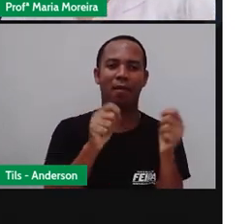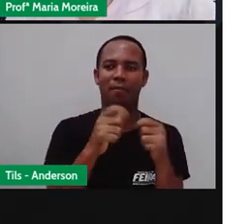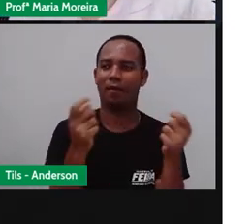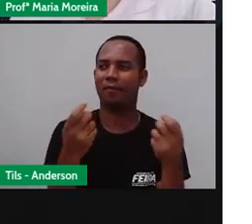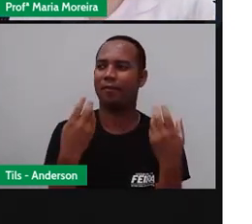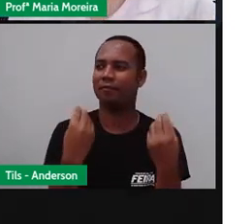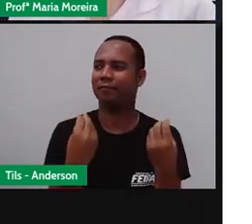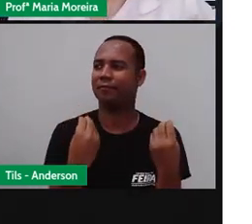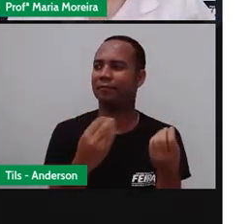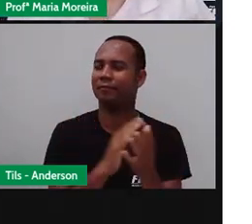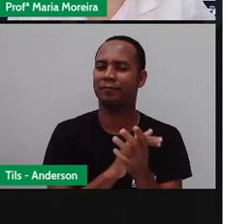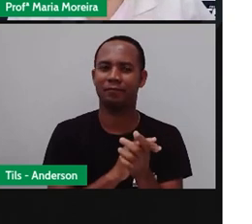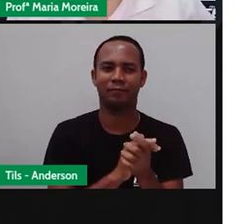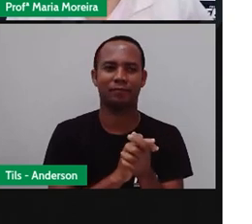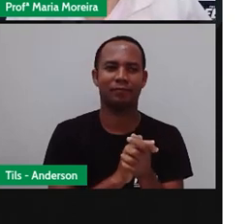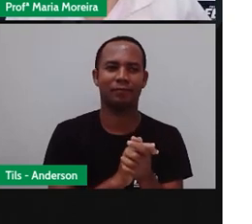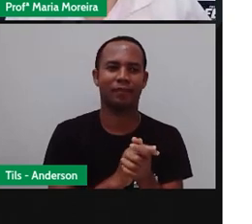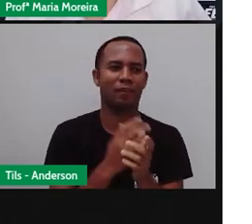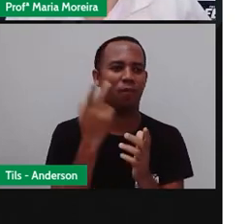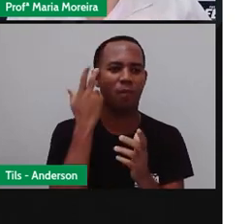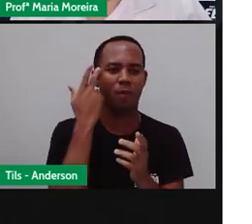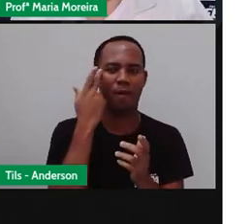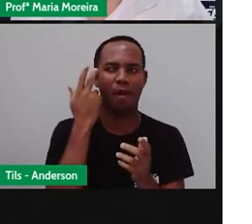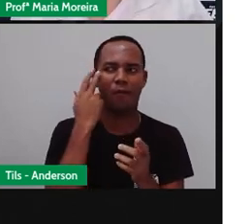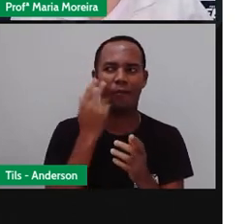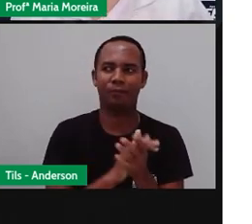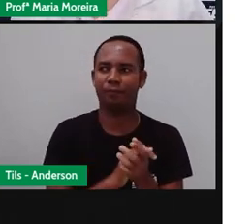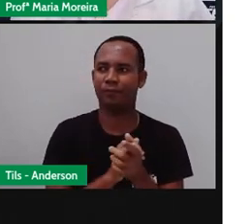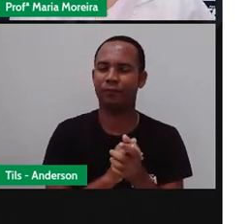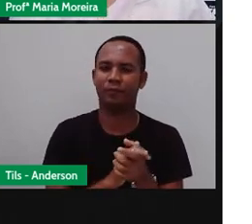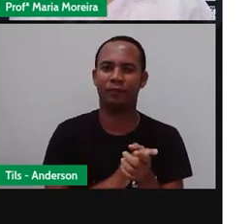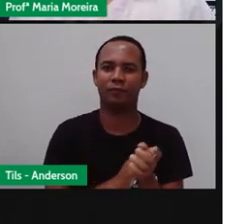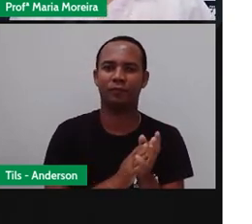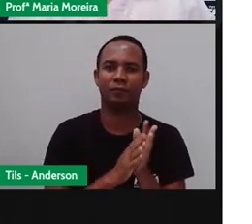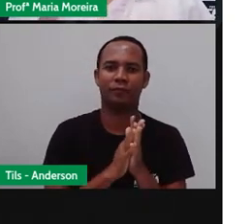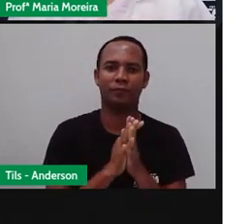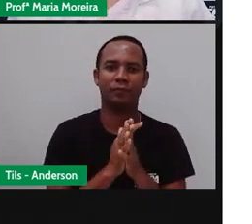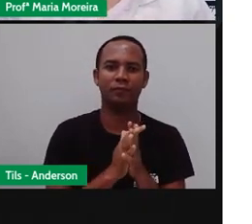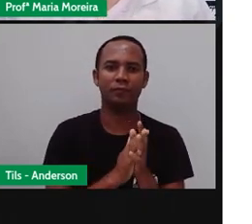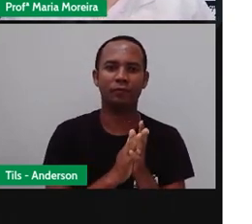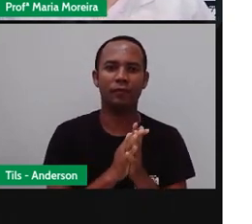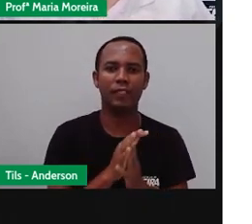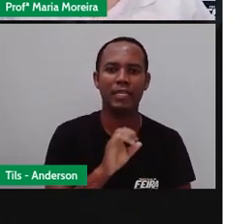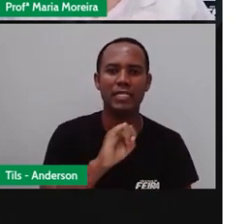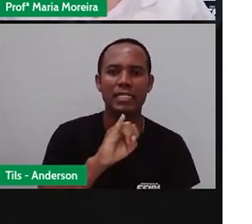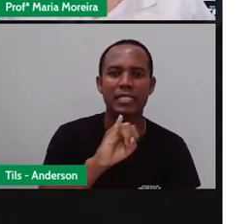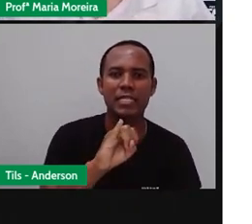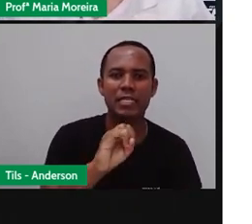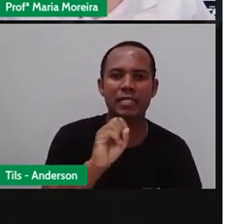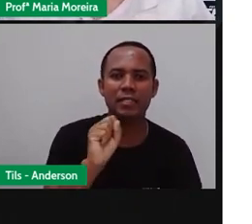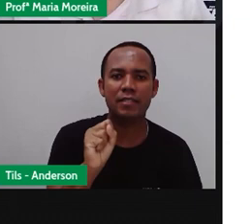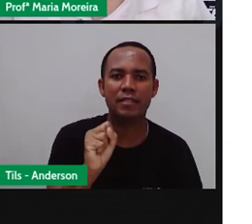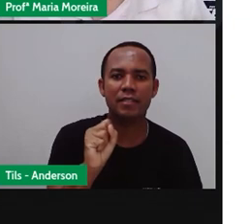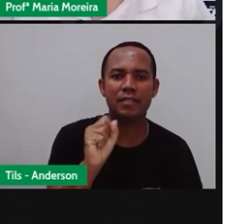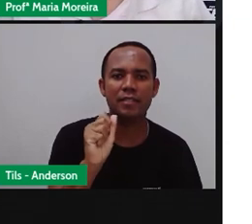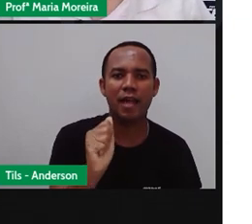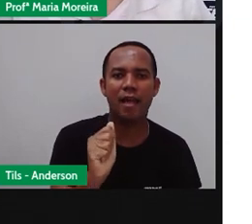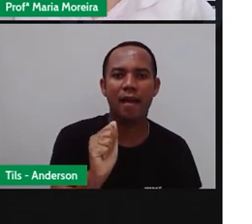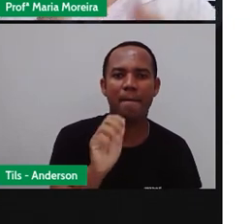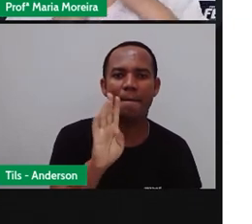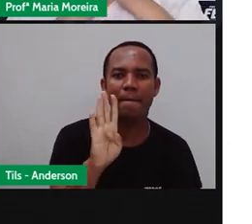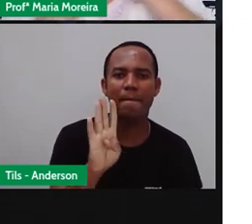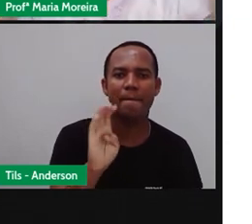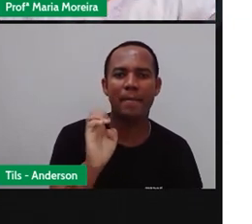destruir o estúdio da gente. Mas a gente te perdoa, viu, Pro? Bom, Isabelle Santos Rocha, Pro, manda um beijo